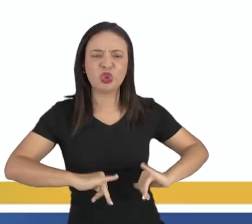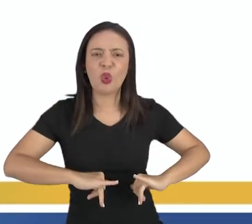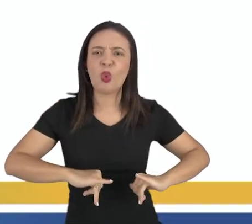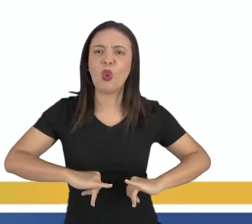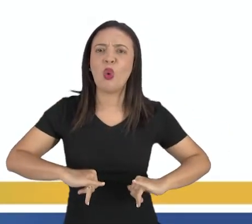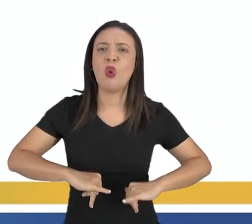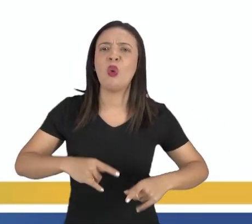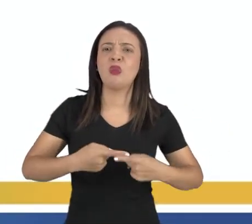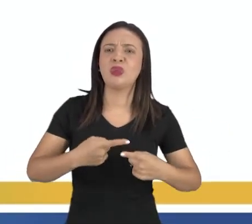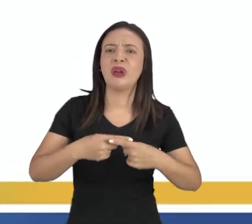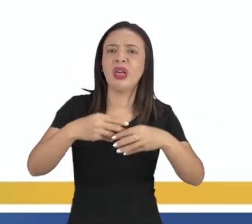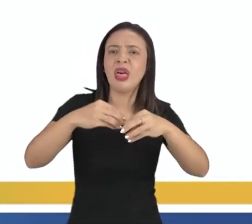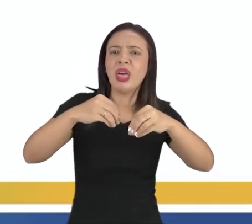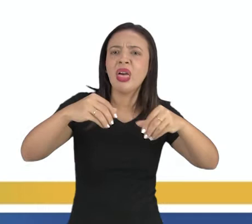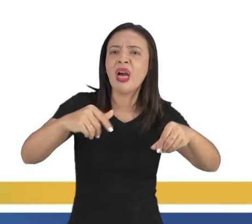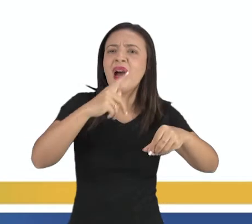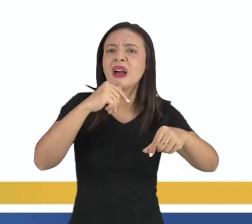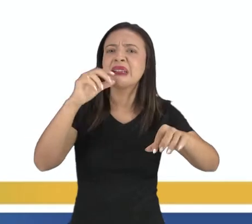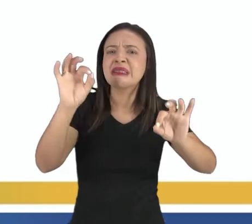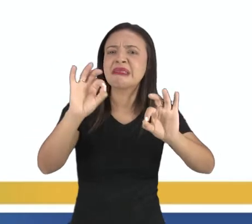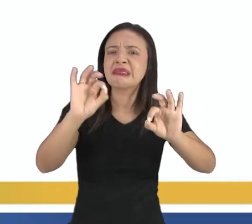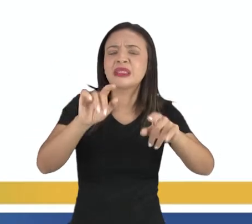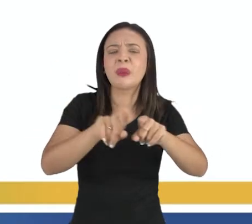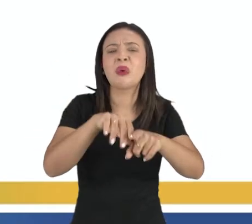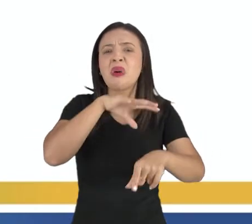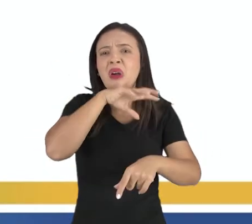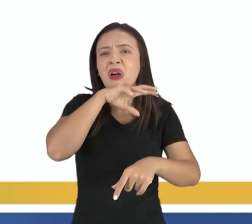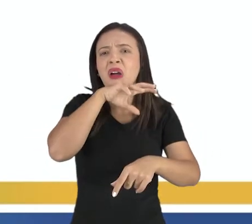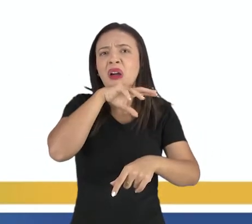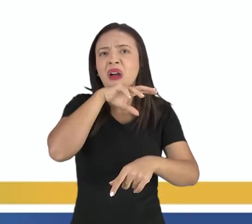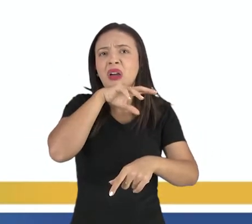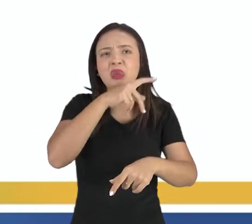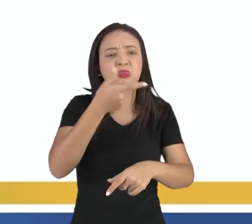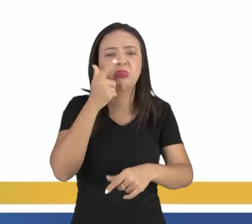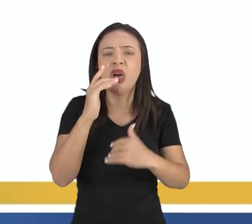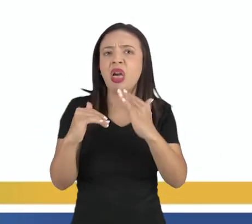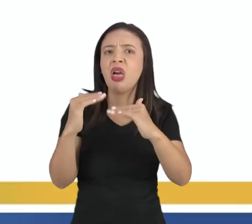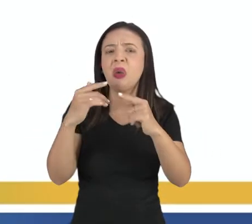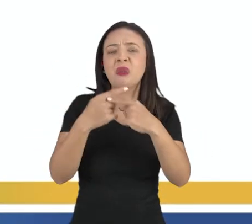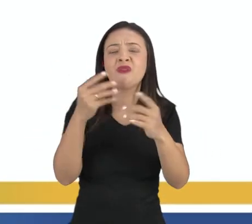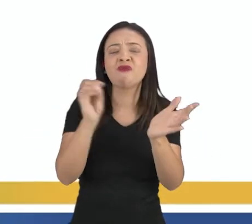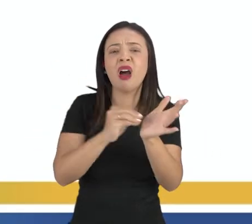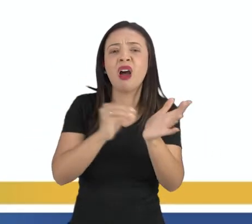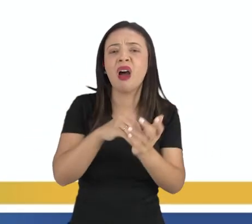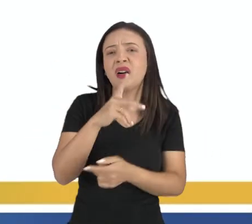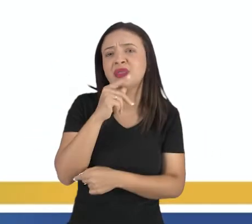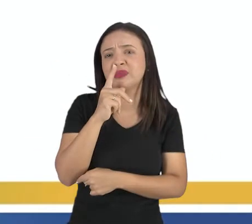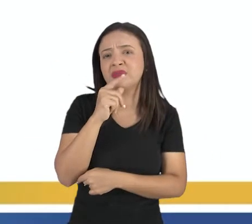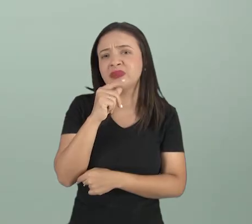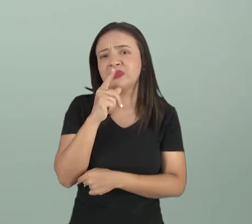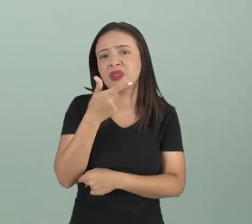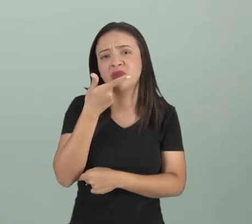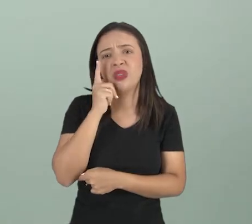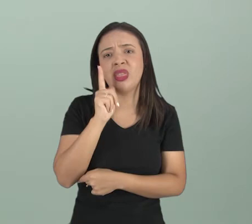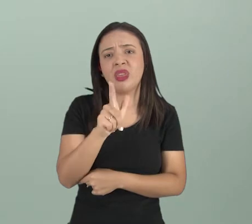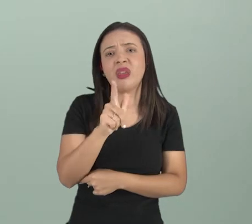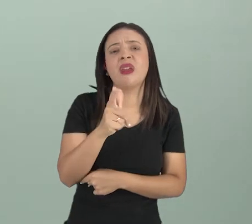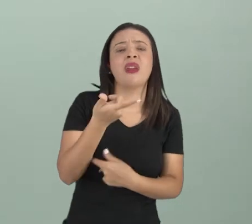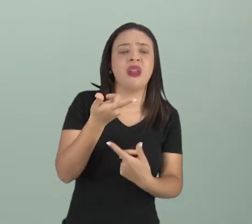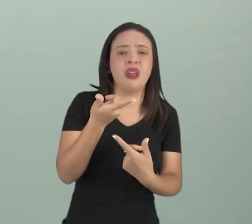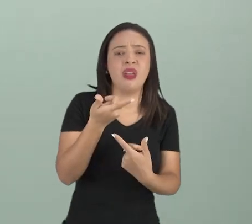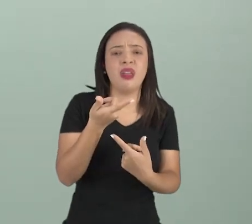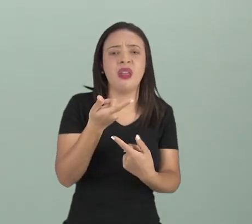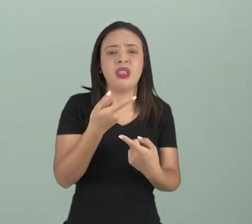terrível, seja seca, seja os animais que não conseguem progredir porque não há água suficiente para sustentar